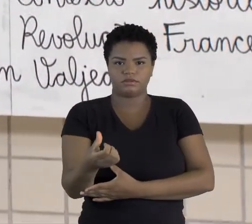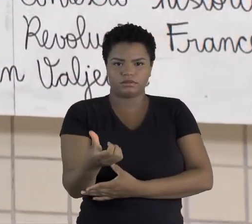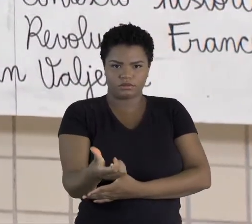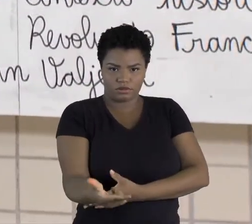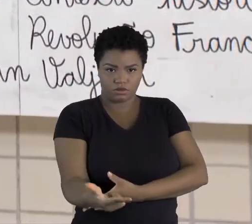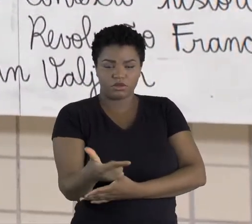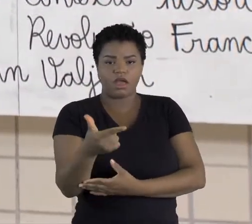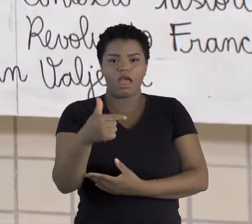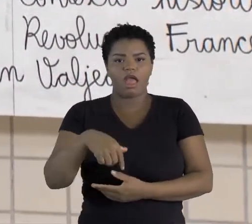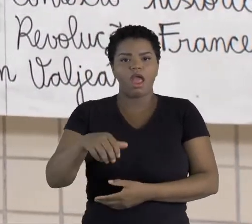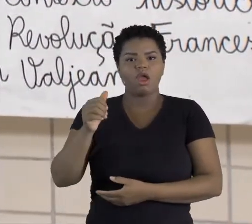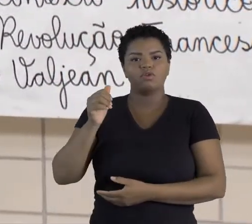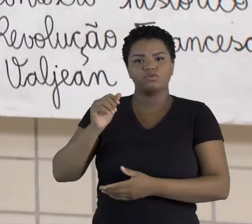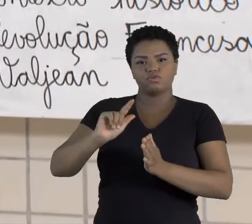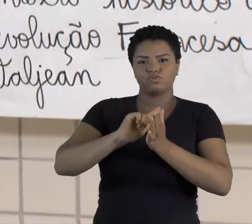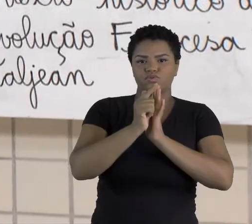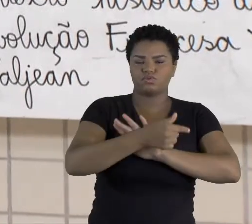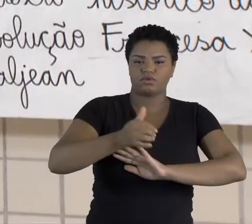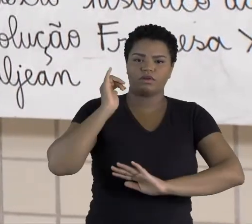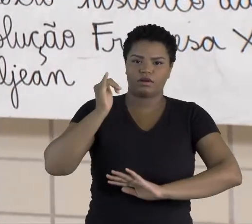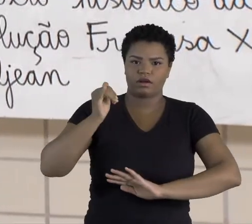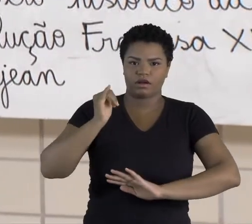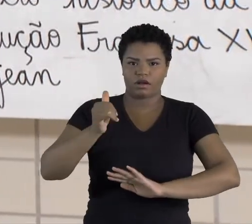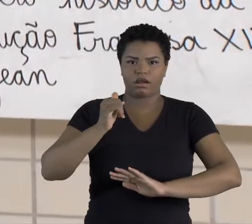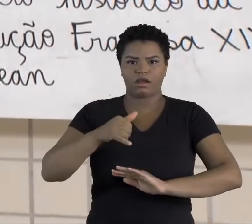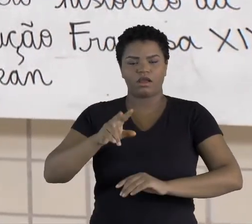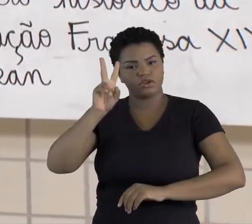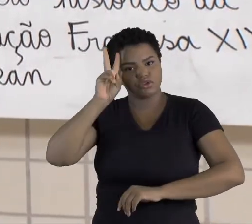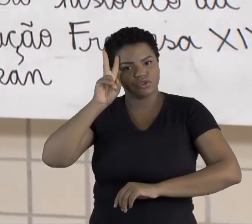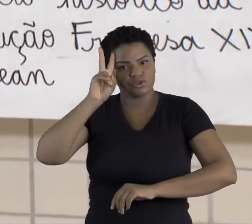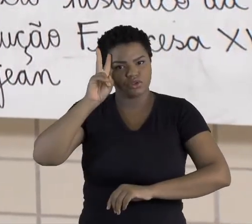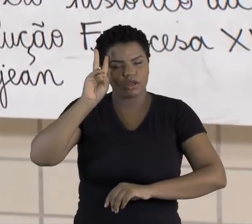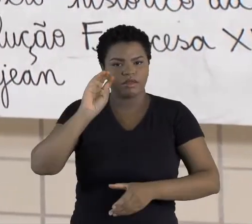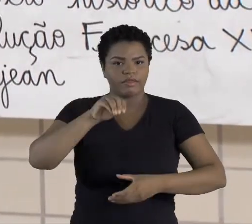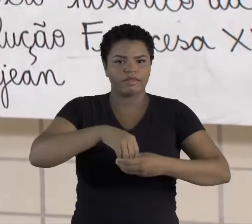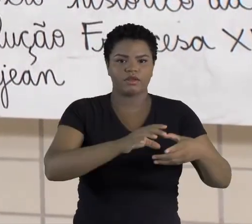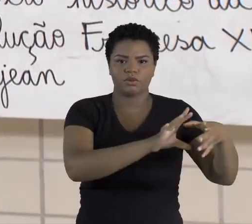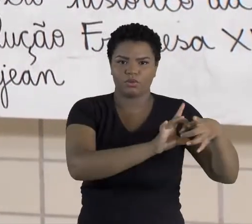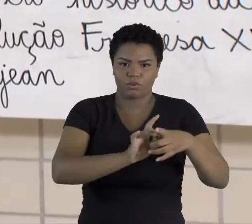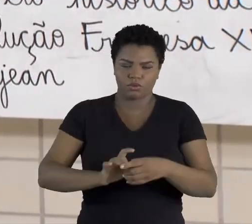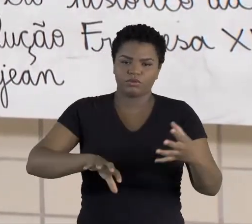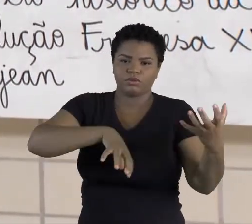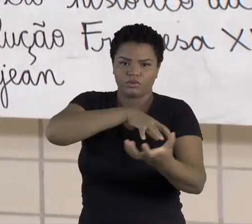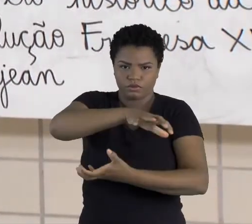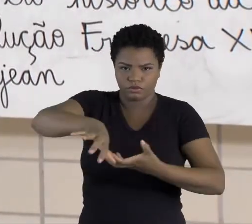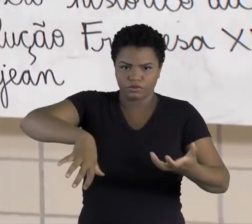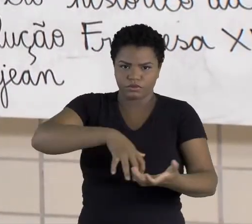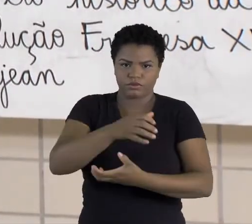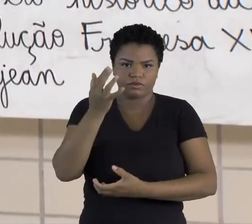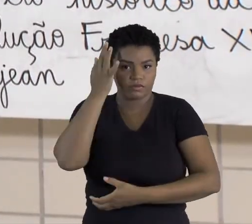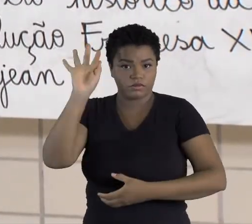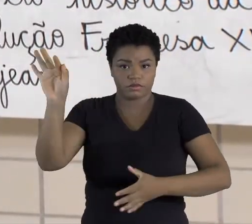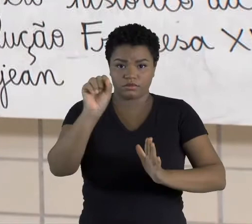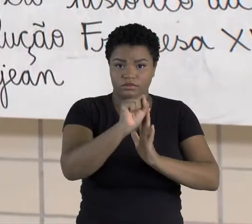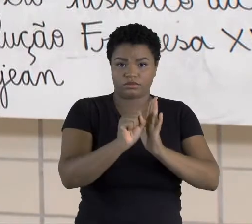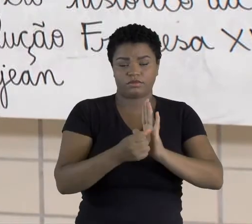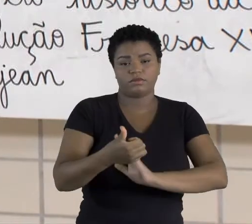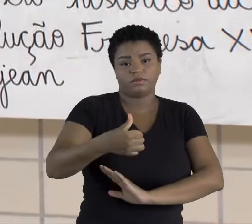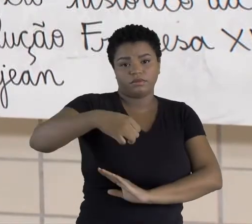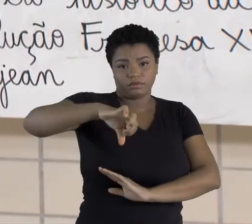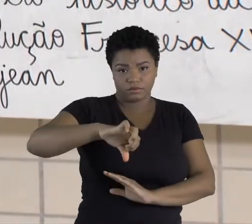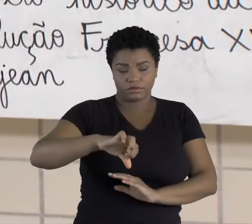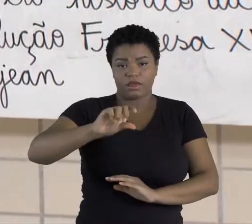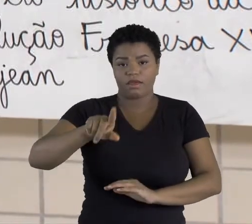uma história dentro da contextualização histórica da Revolução Francesa do século XIX, que é